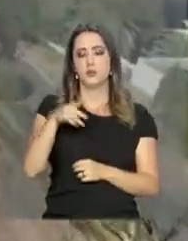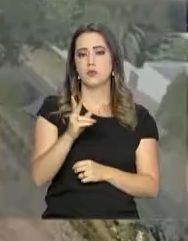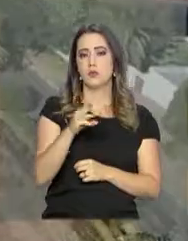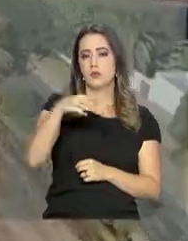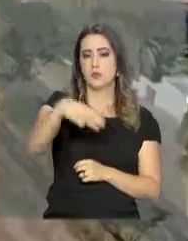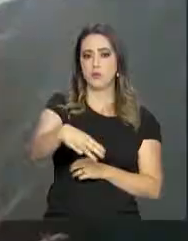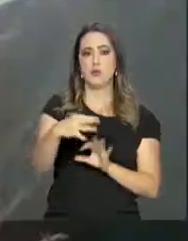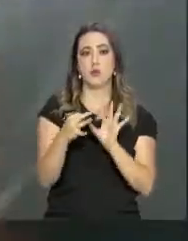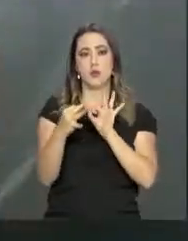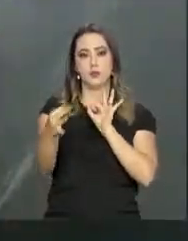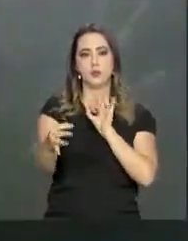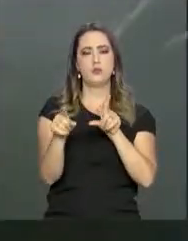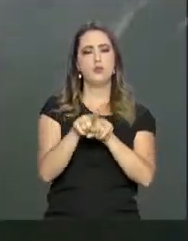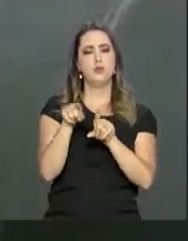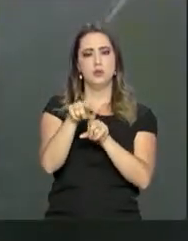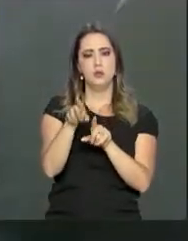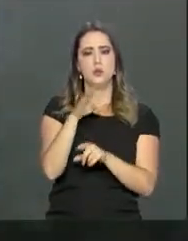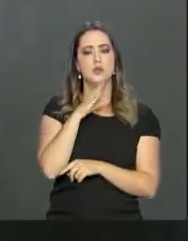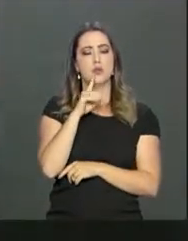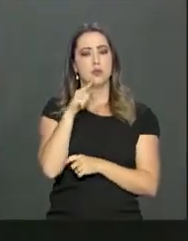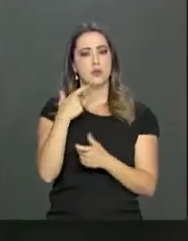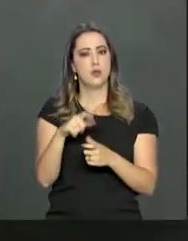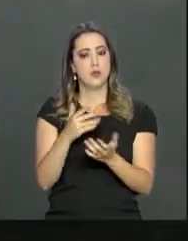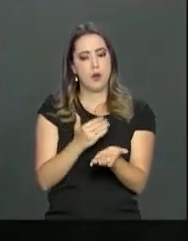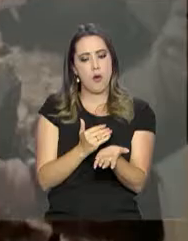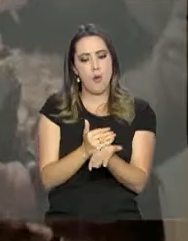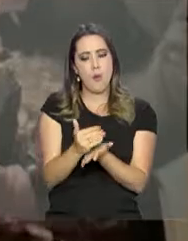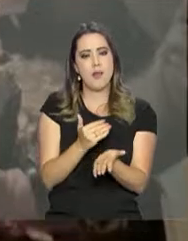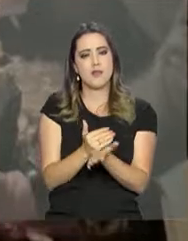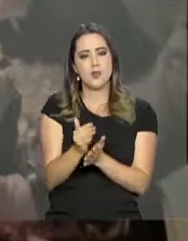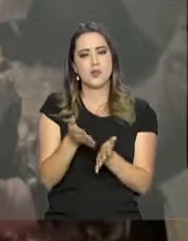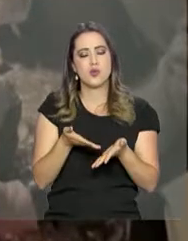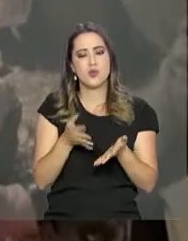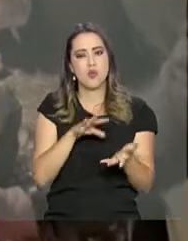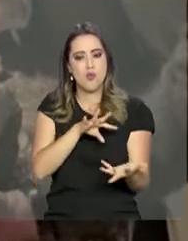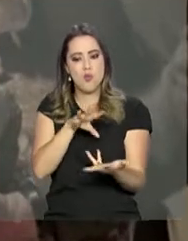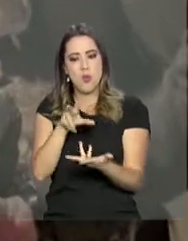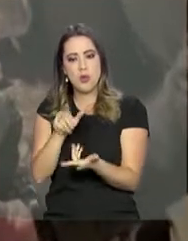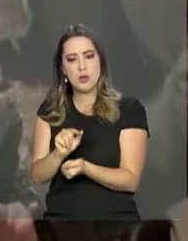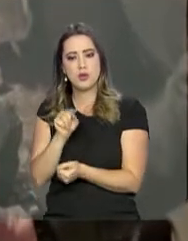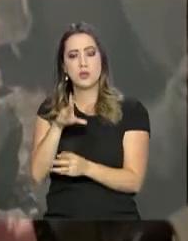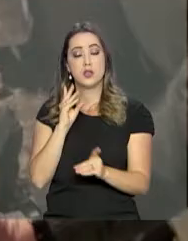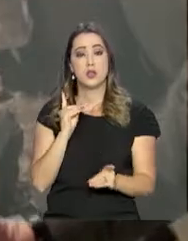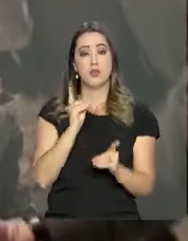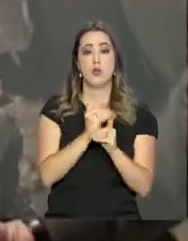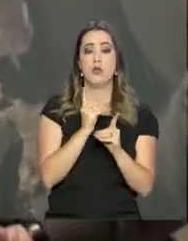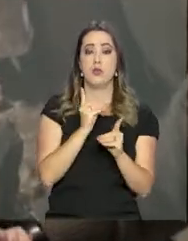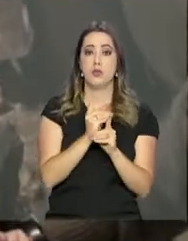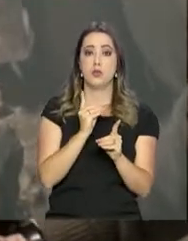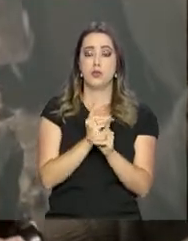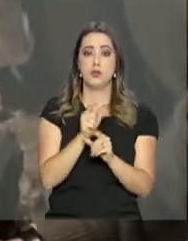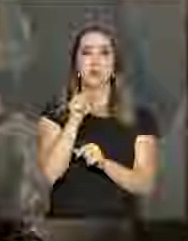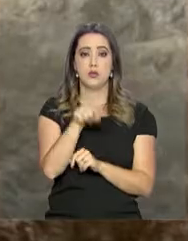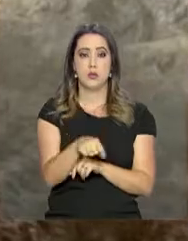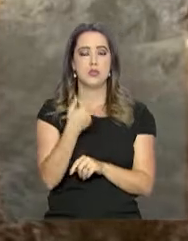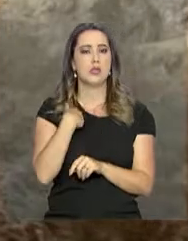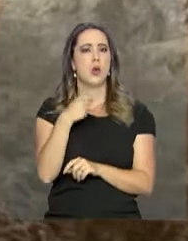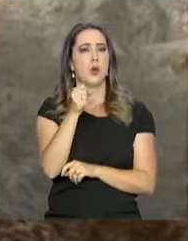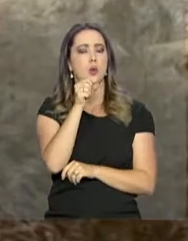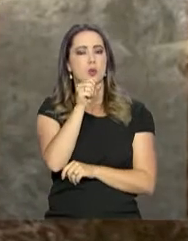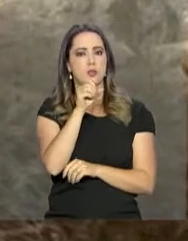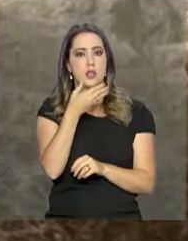de Joanesburgo, conhecido como o berço da humanidade, pois é lá onde foram encontrados alguns dos fósseis de hominídeos